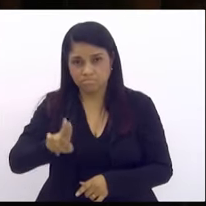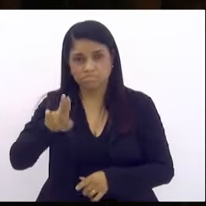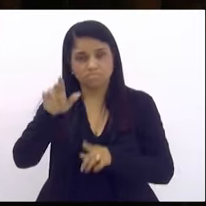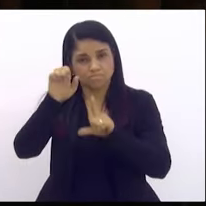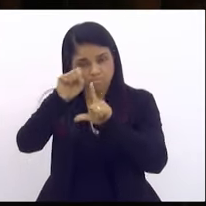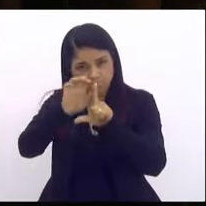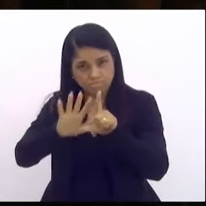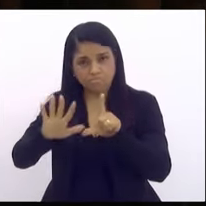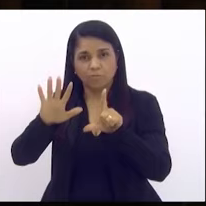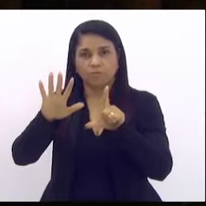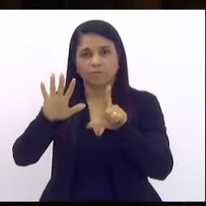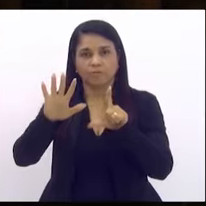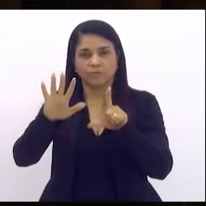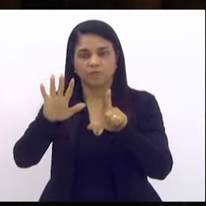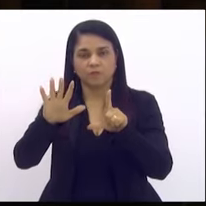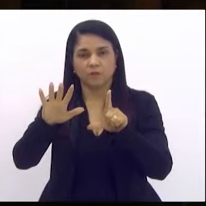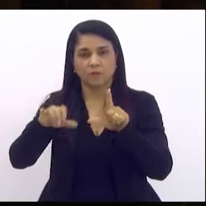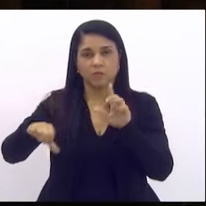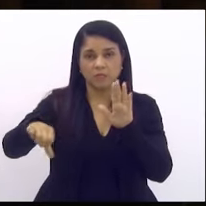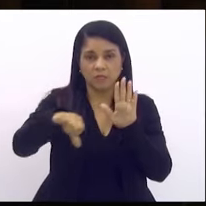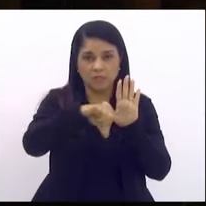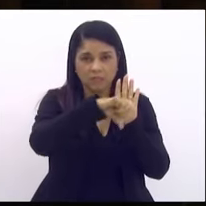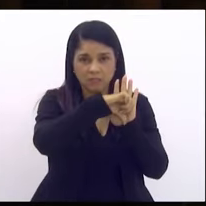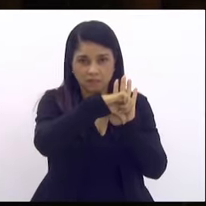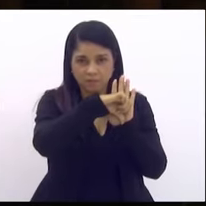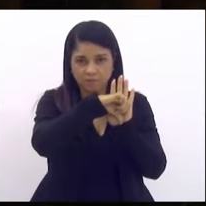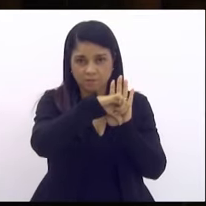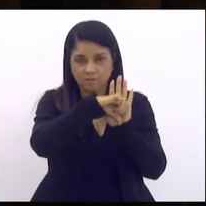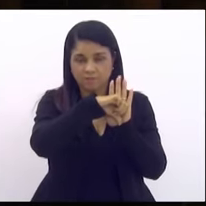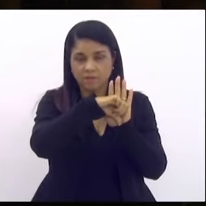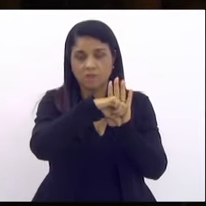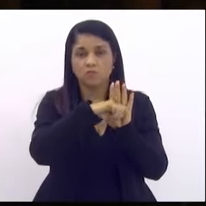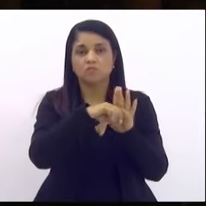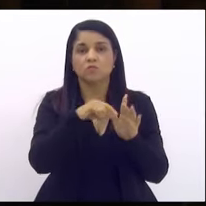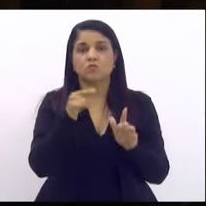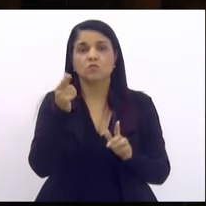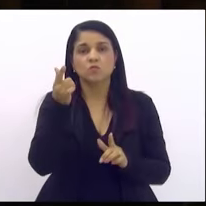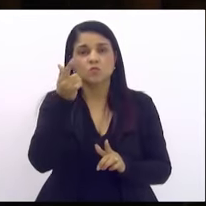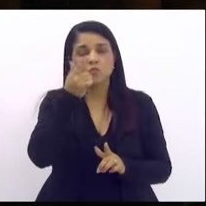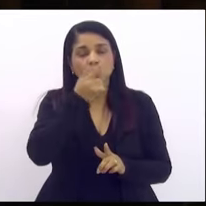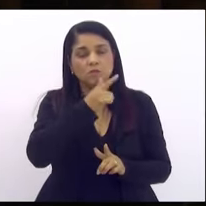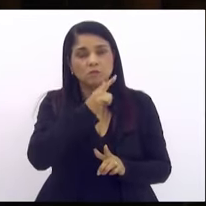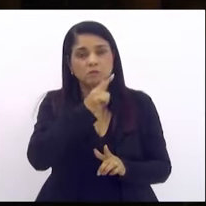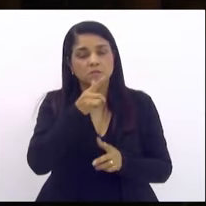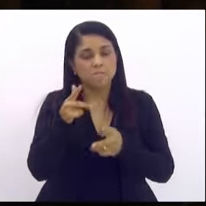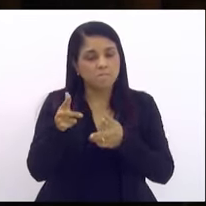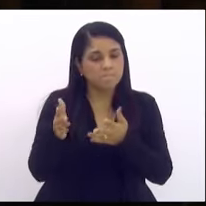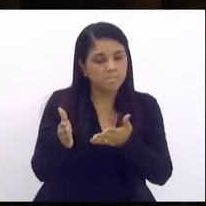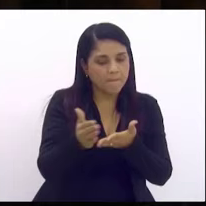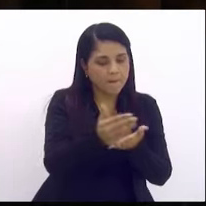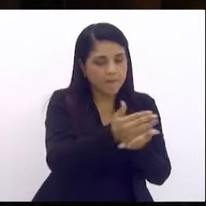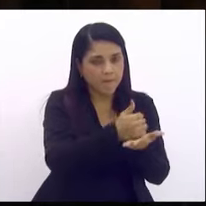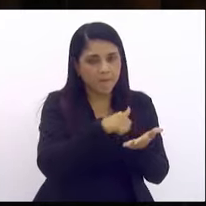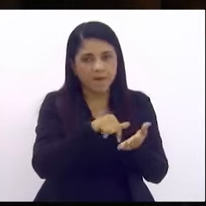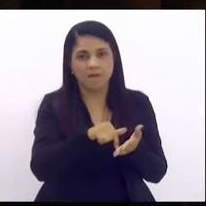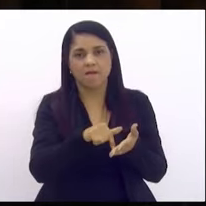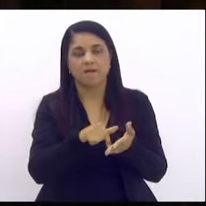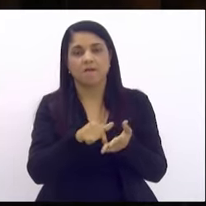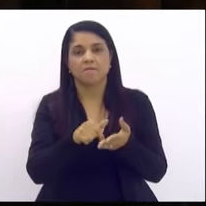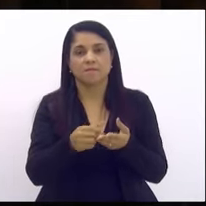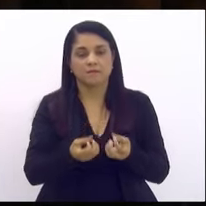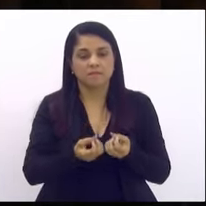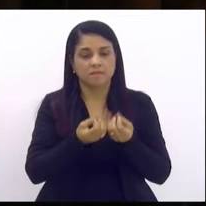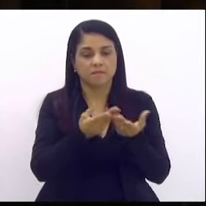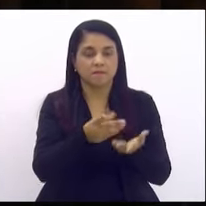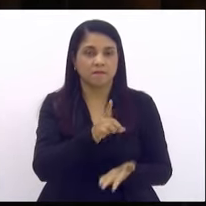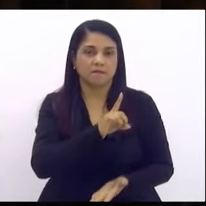para eh praticarem crimes foi o que eu consegui colher para entregar na decade para que aí